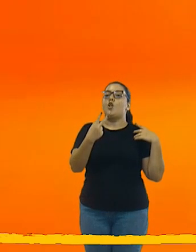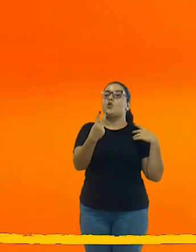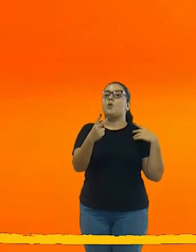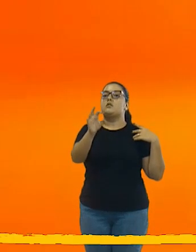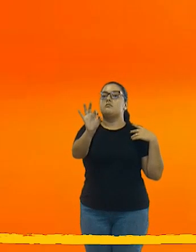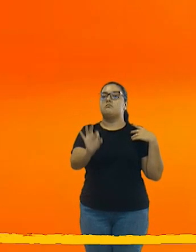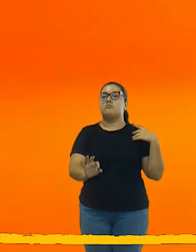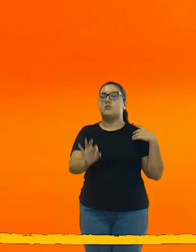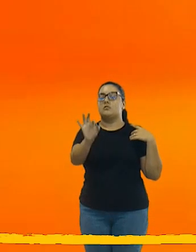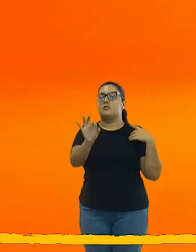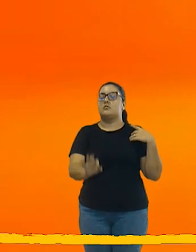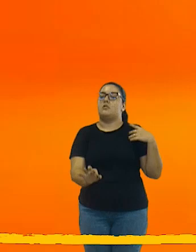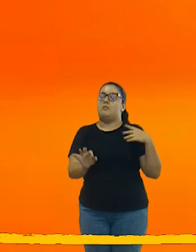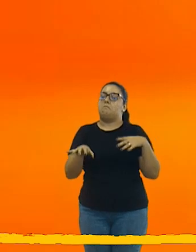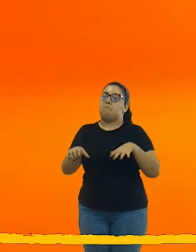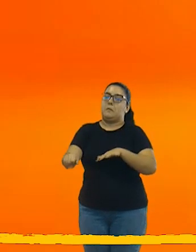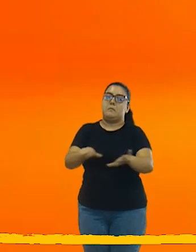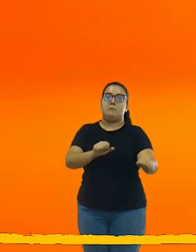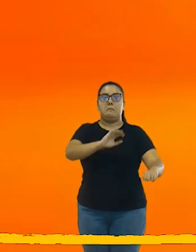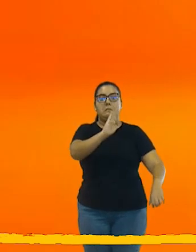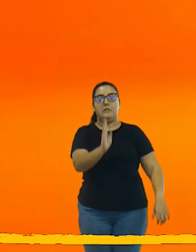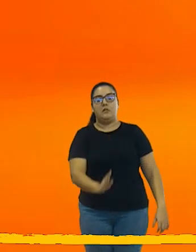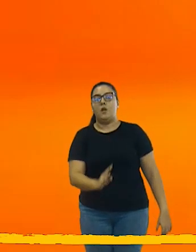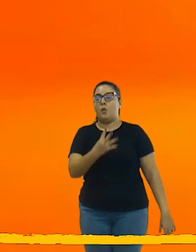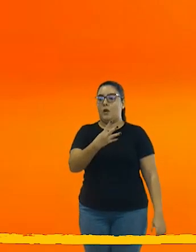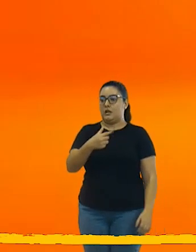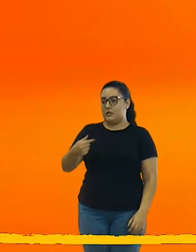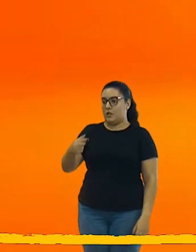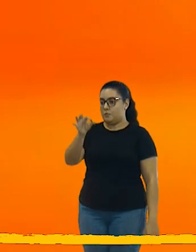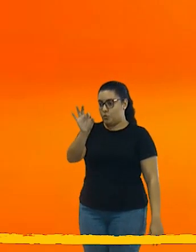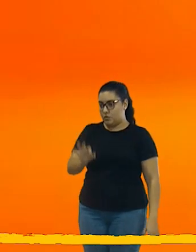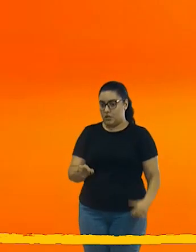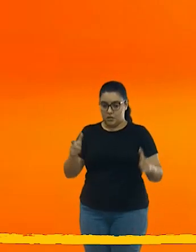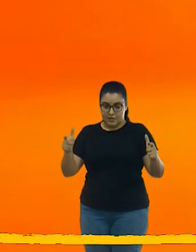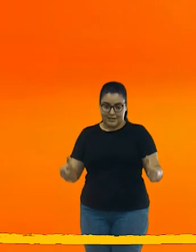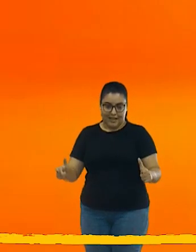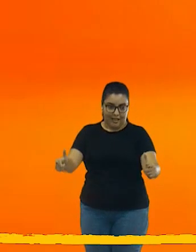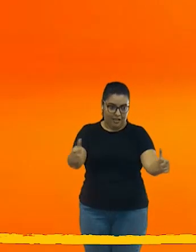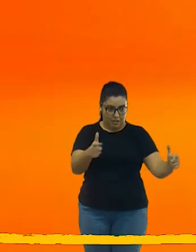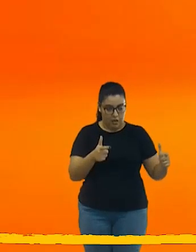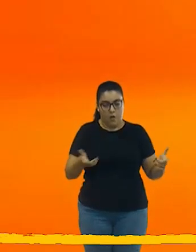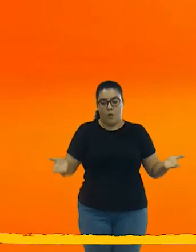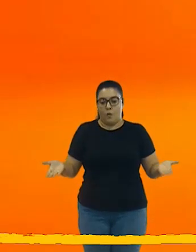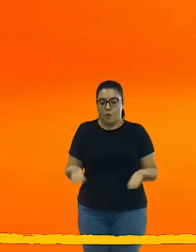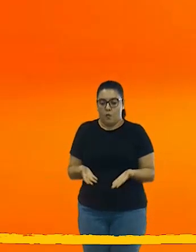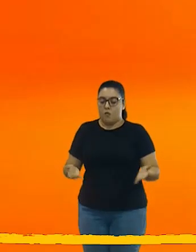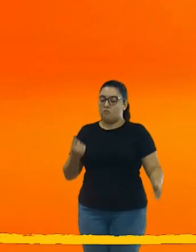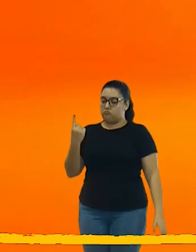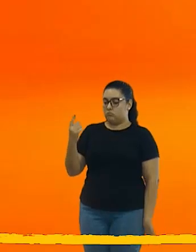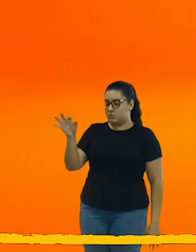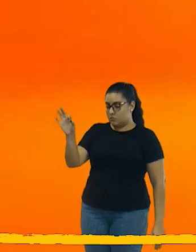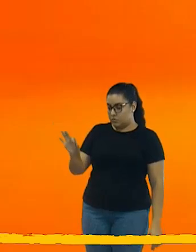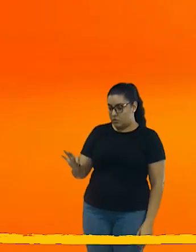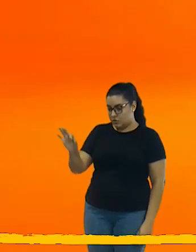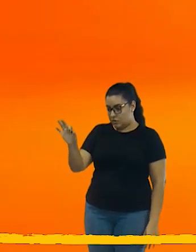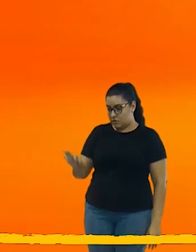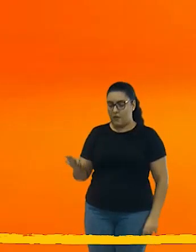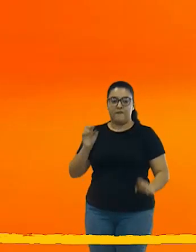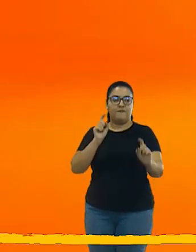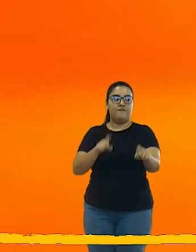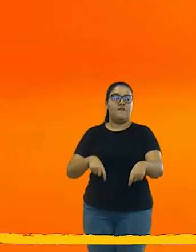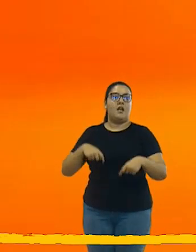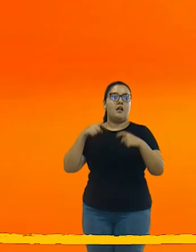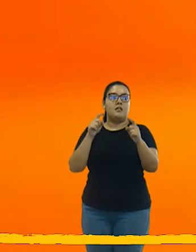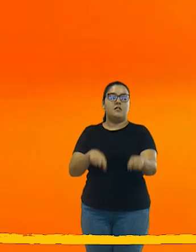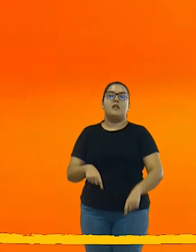2% dos proprietários de terras do Brasil com 47% das terras, hoje 1% só dos fazendeiros